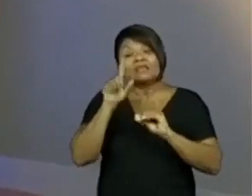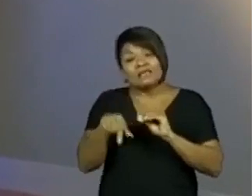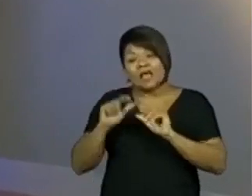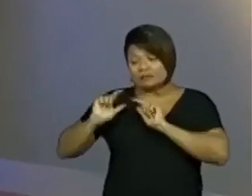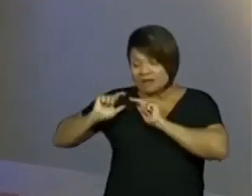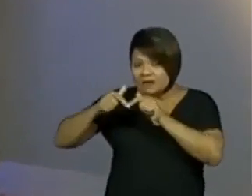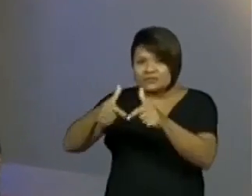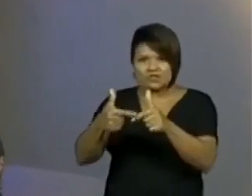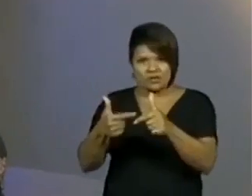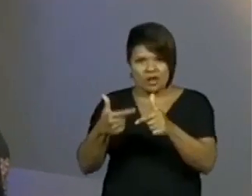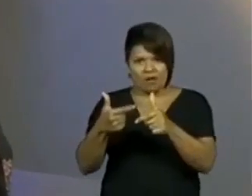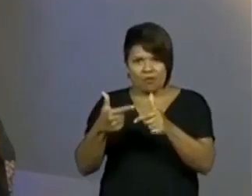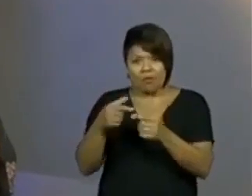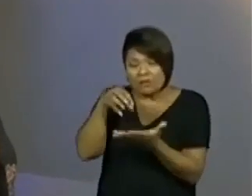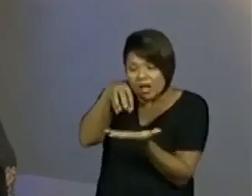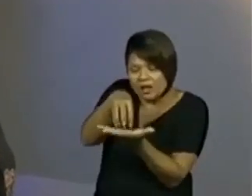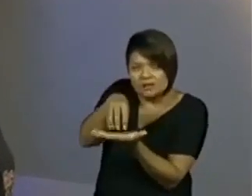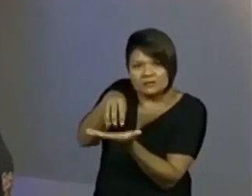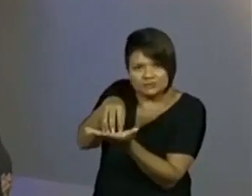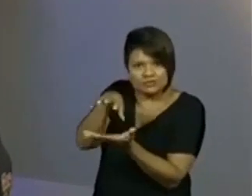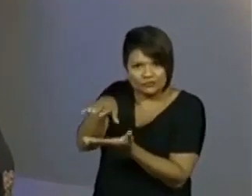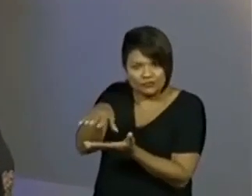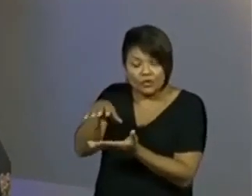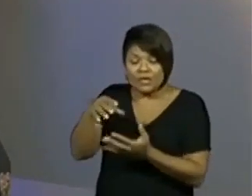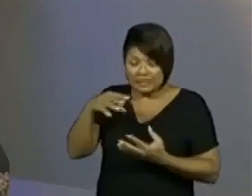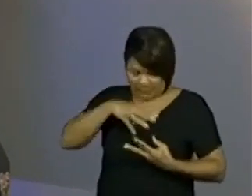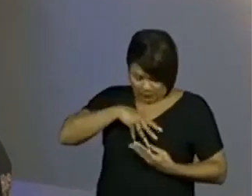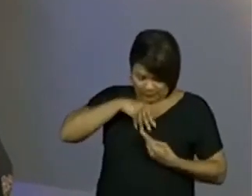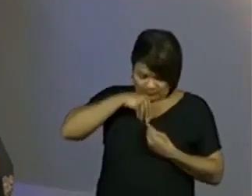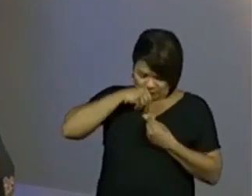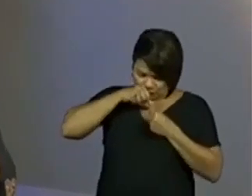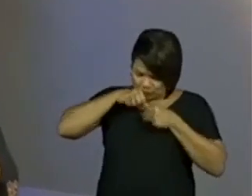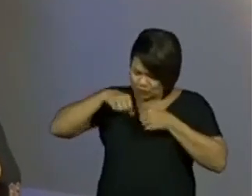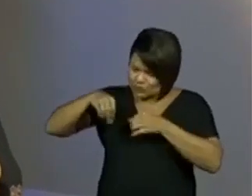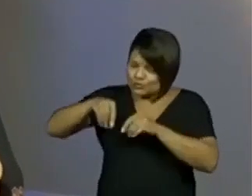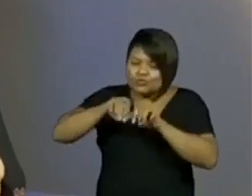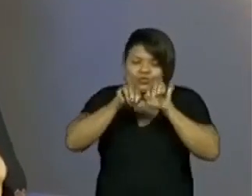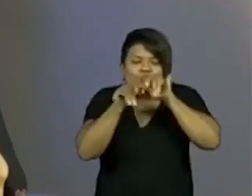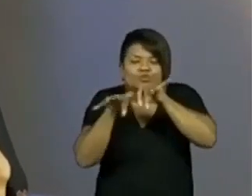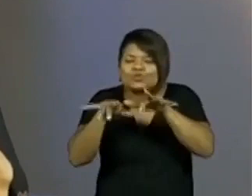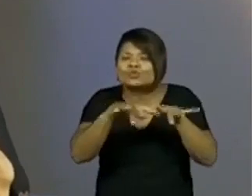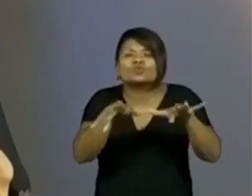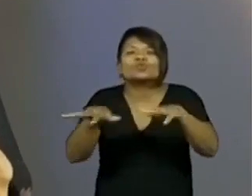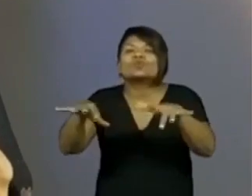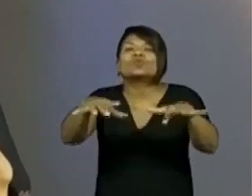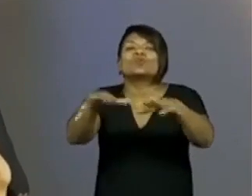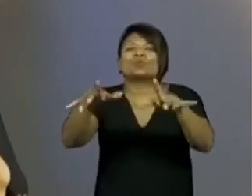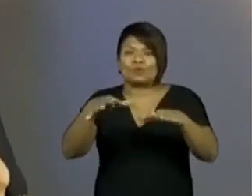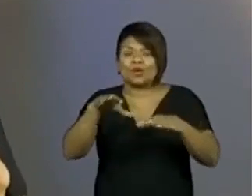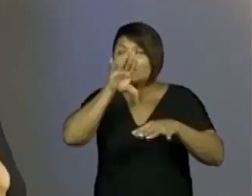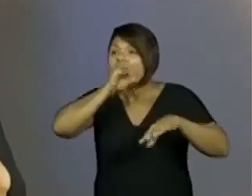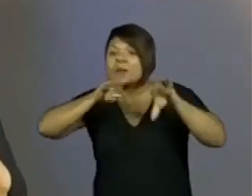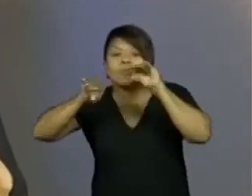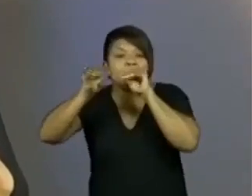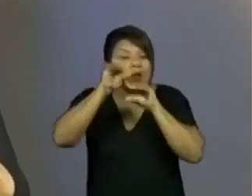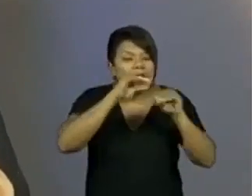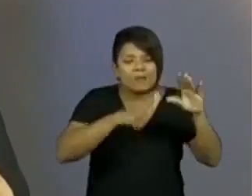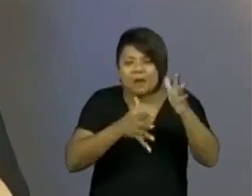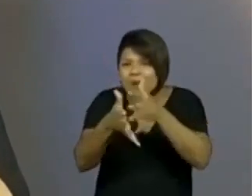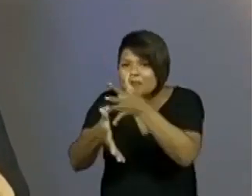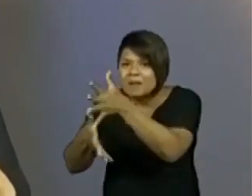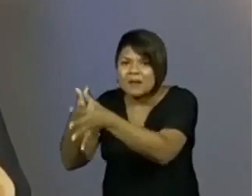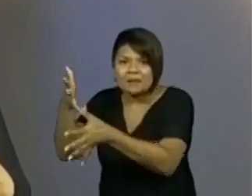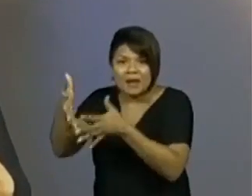em deixar o espírito fluir e se manifestar através da fala, aquilo que foi passado